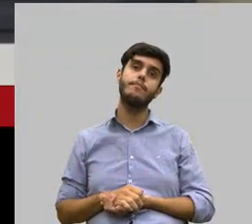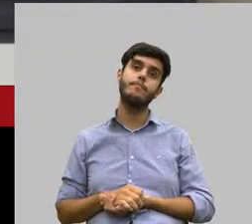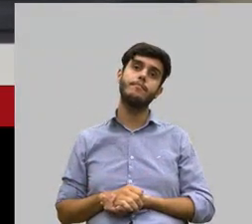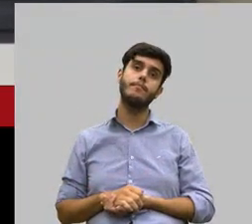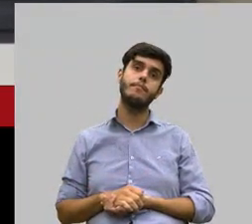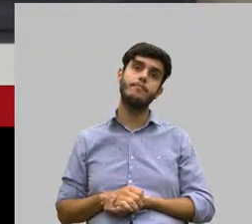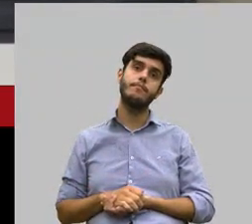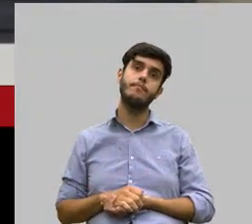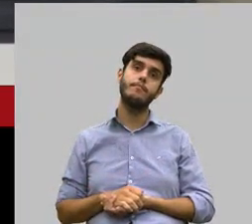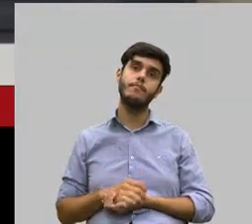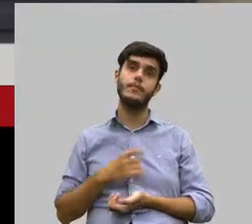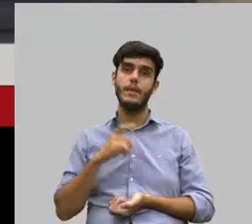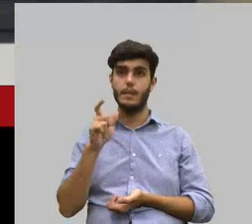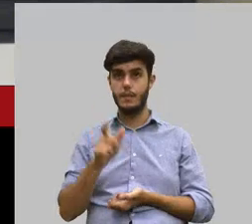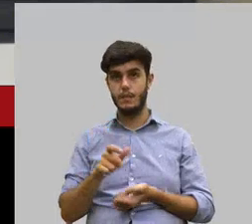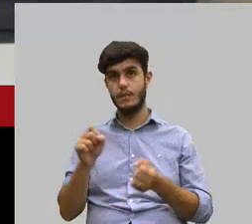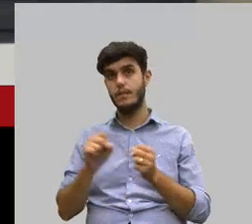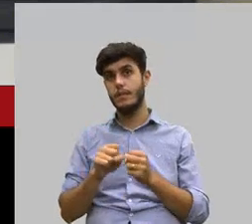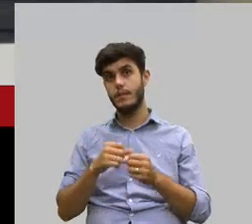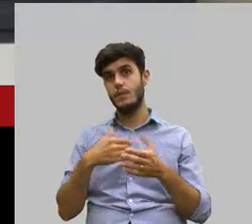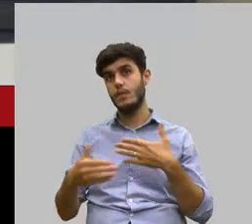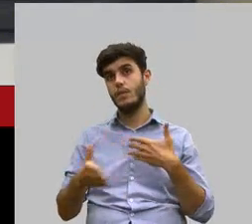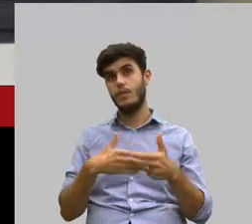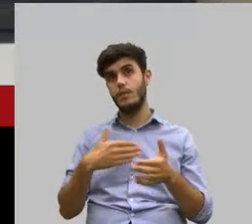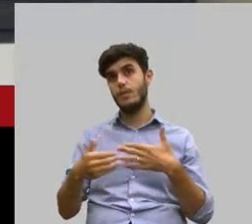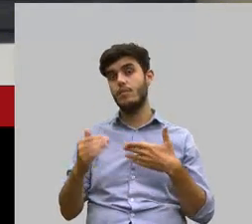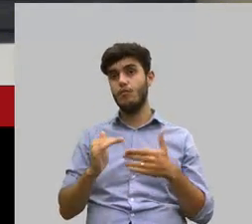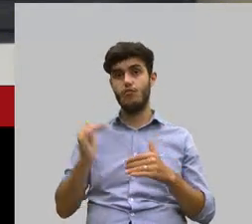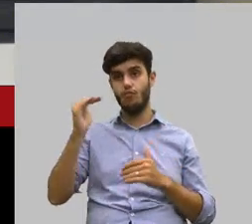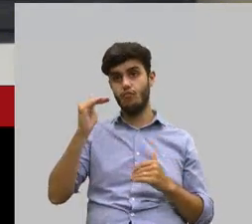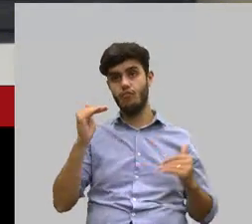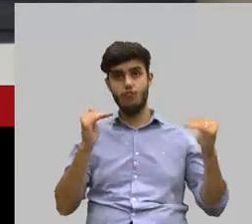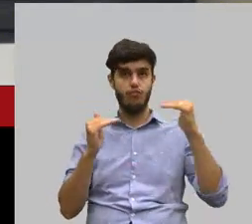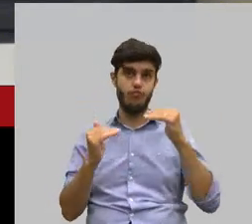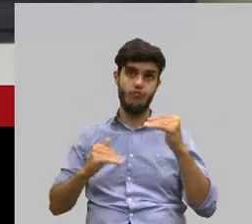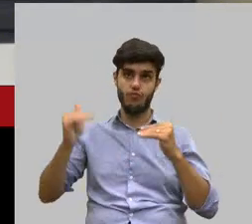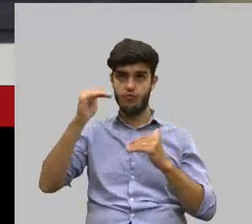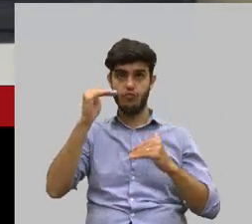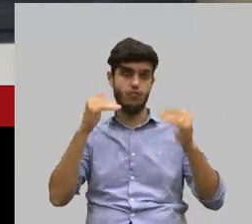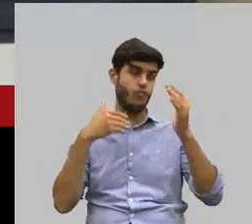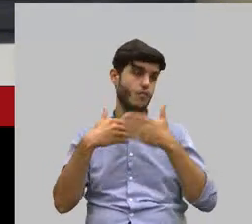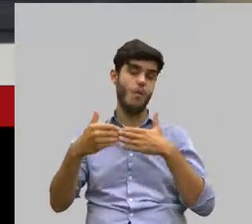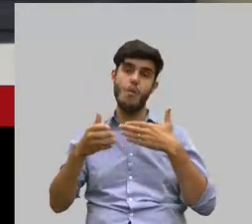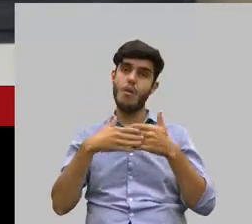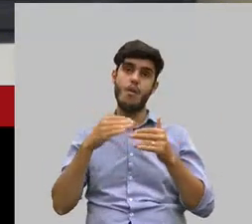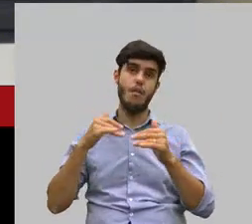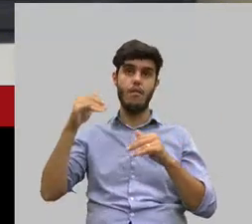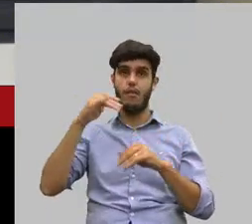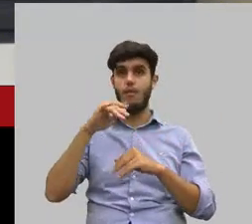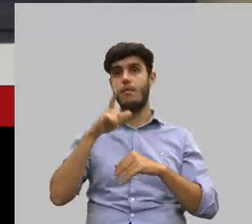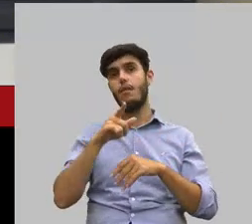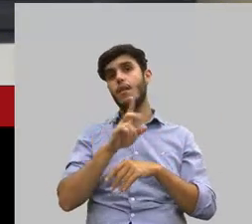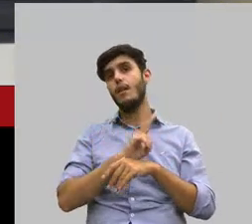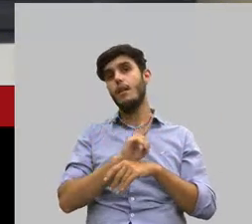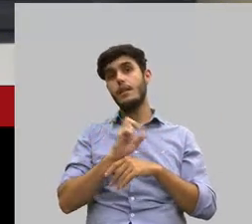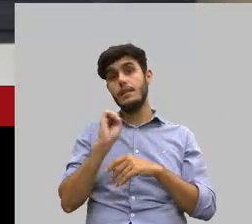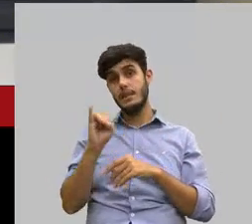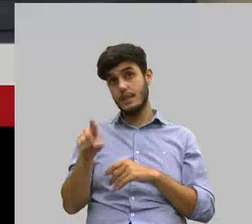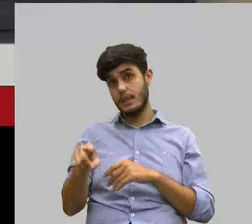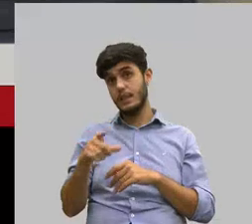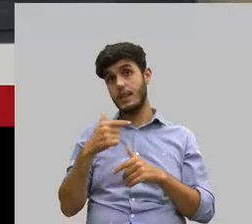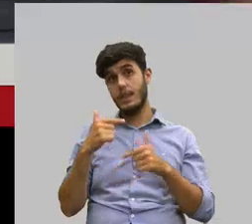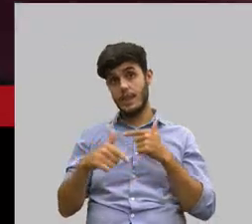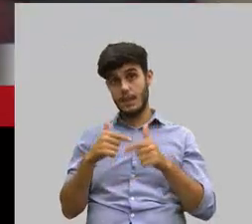tiver praticada a conduta independentemente de cargo né Qualquer que seja o cargo a função ou a